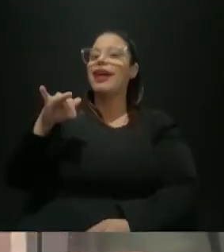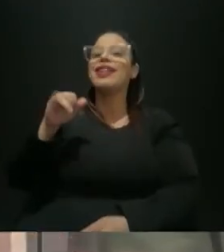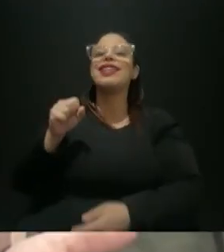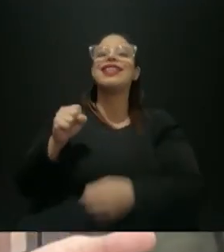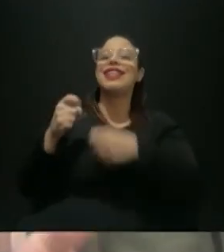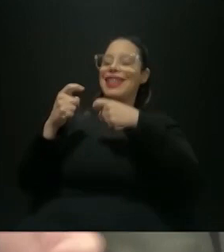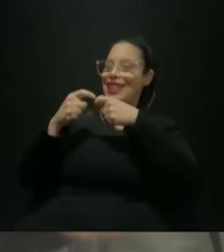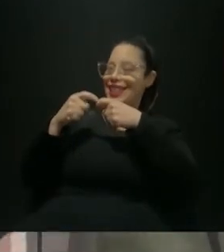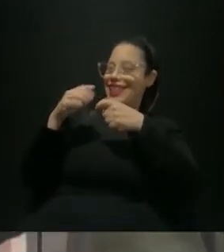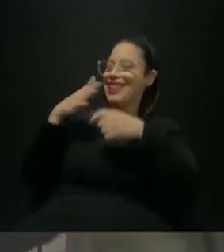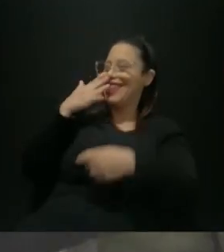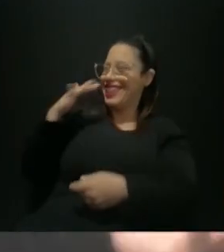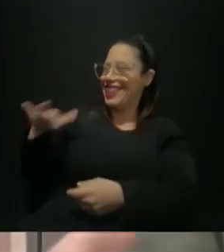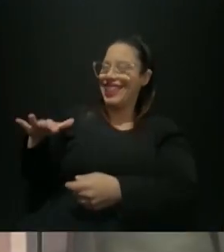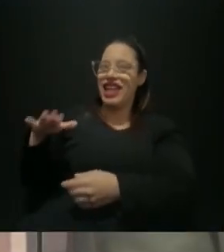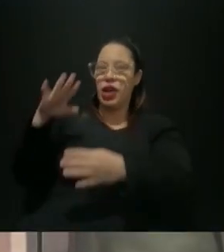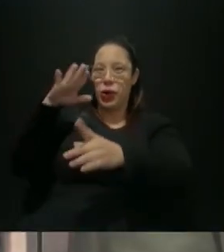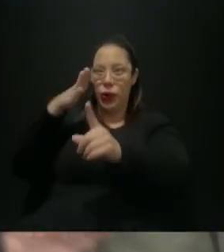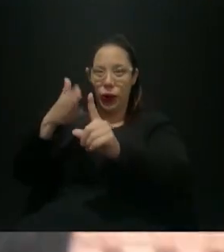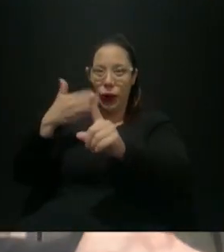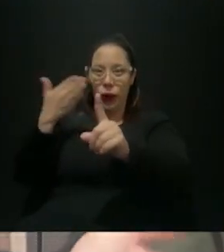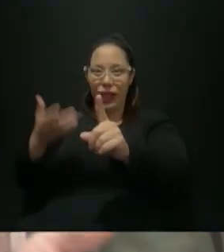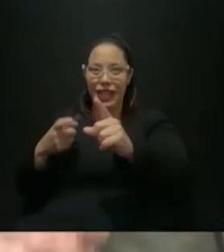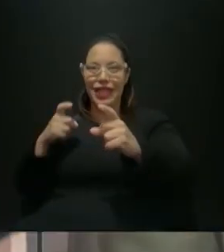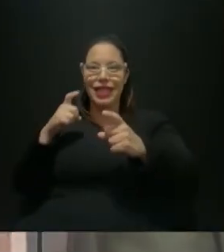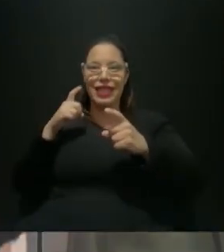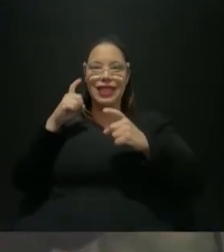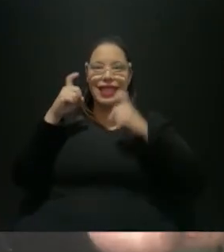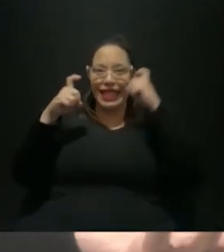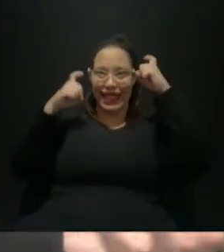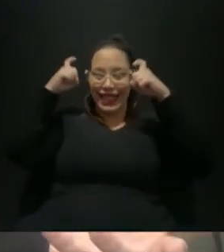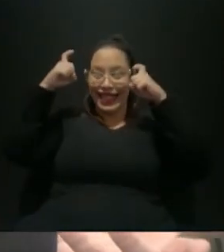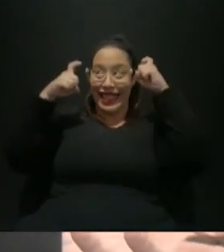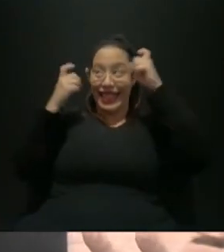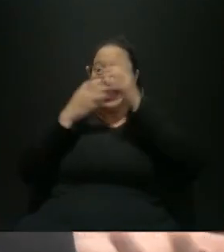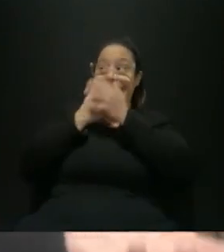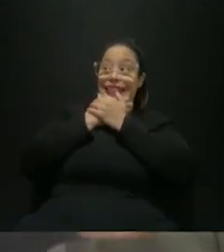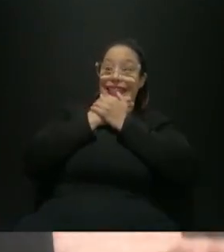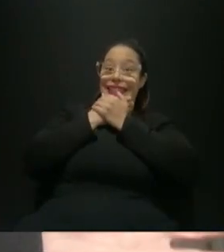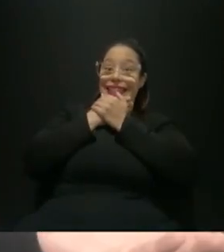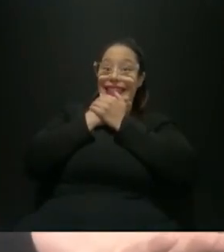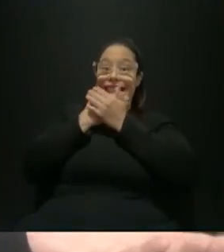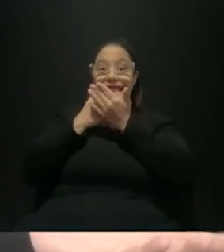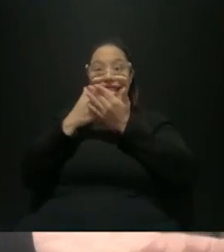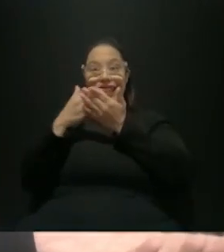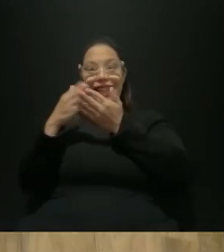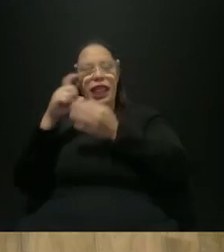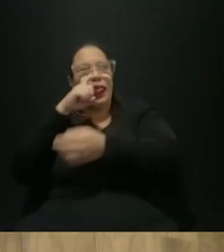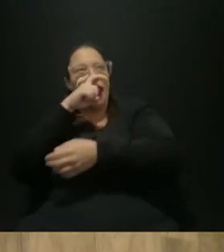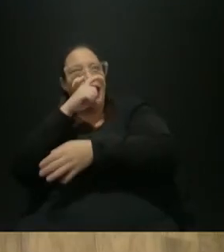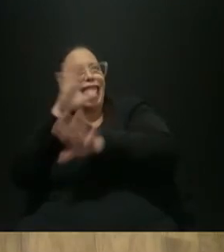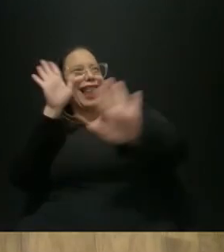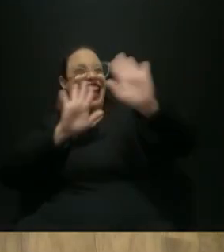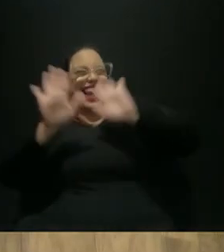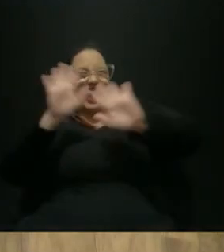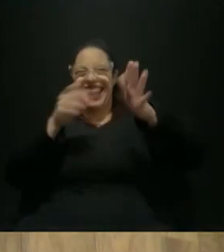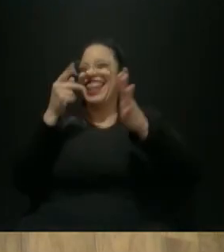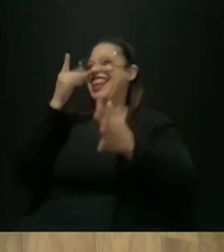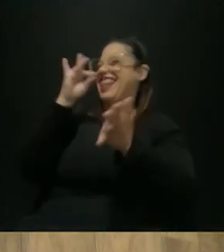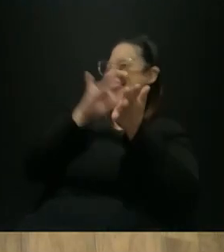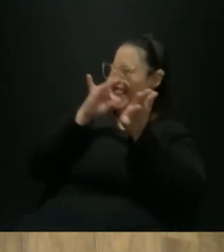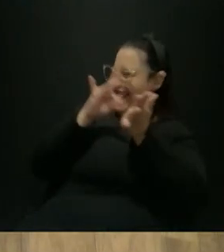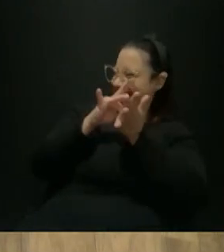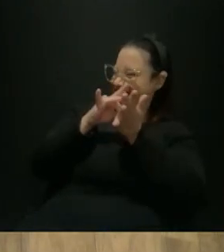até preocupado de estar falando aqui, porque a gente está falando. Poxa, você começa mentindo. Não, mas eu tenho que falar a verdade aqui. A Adriana